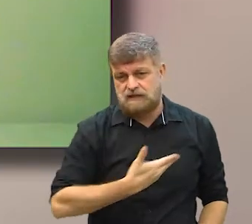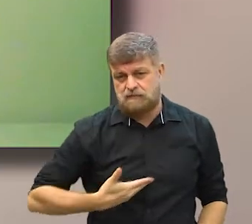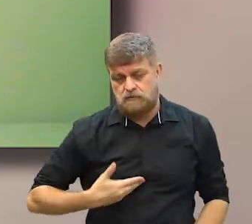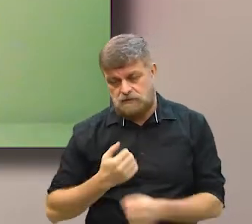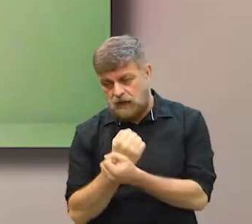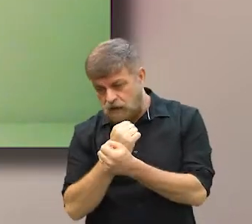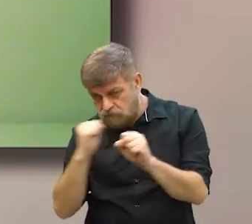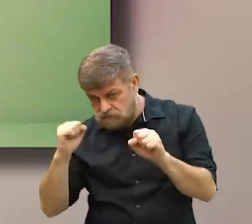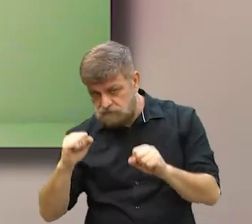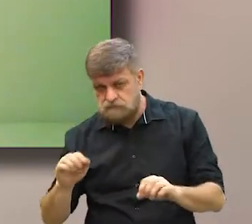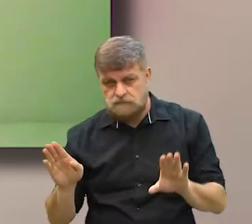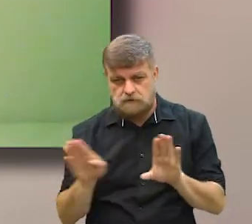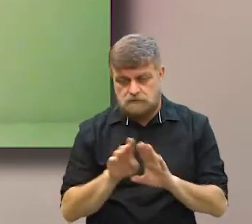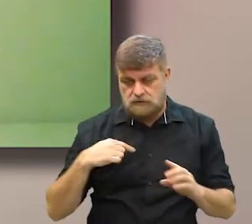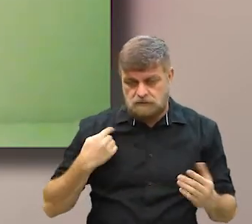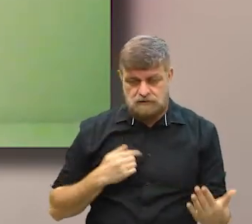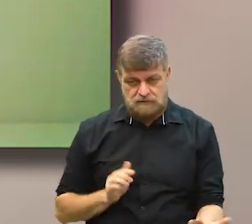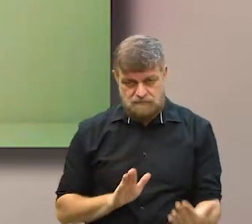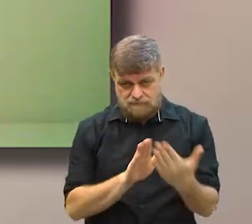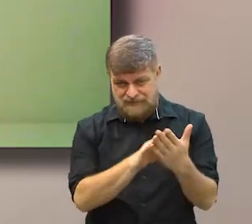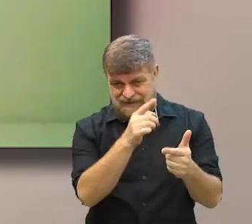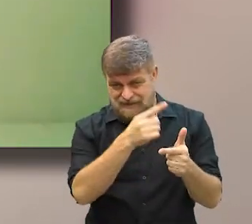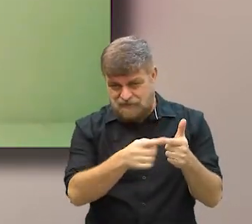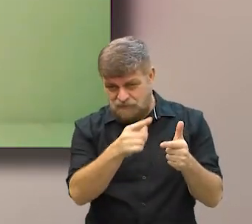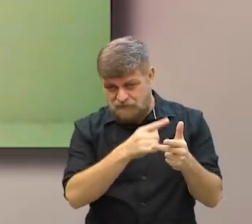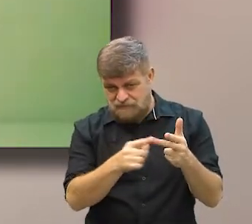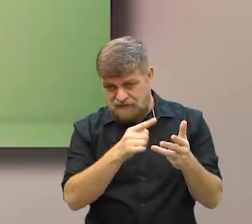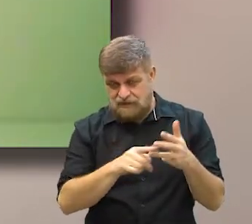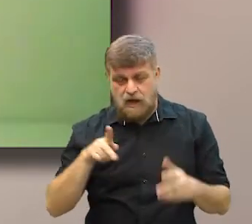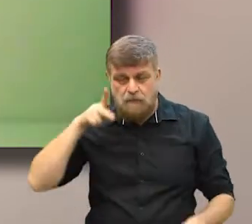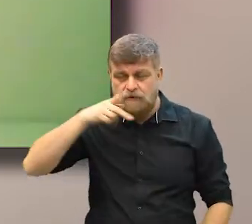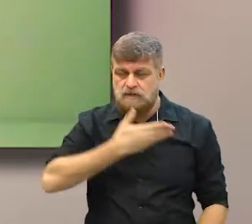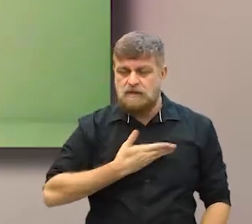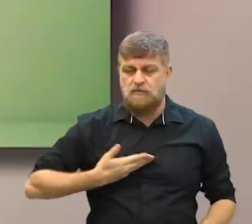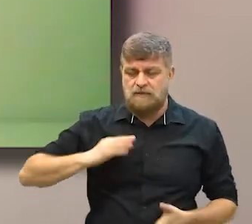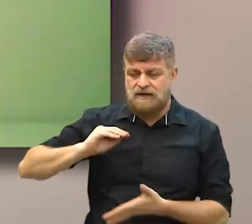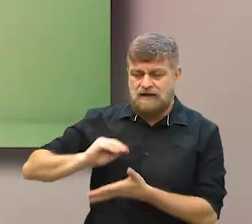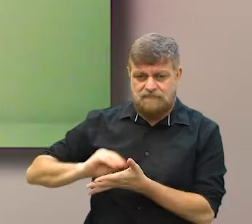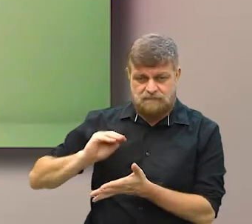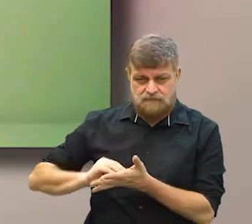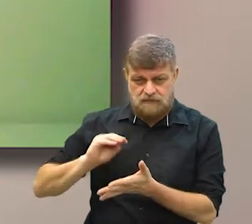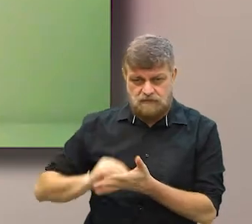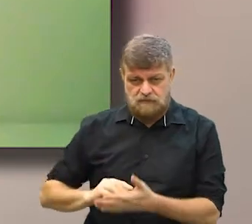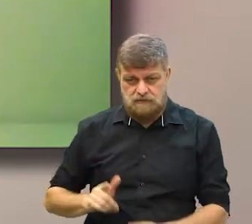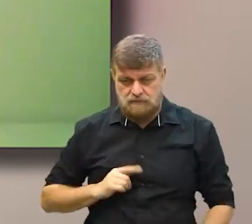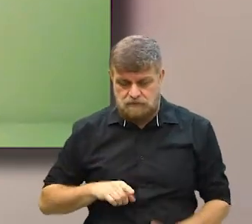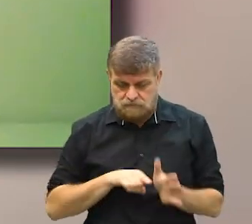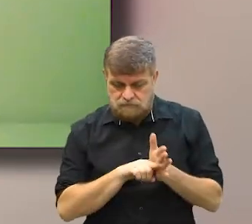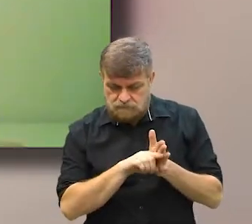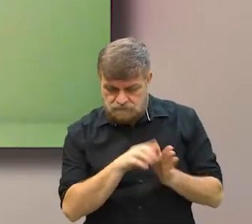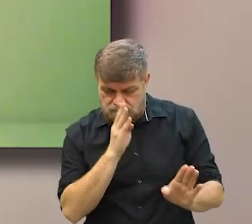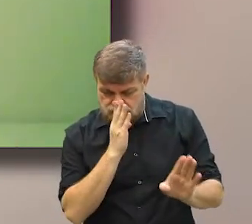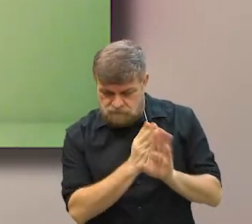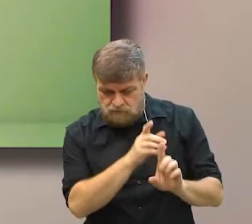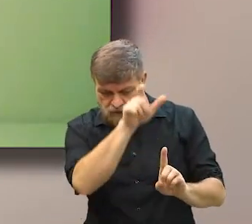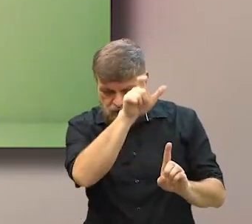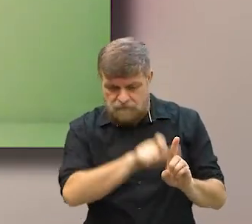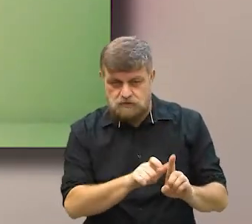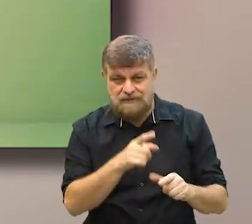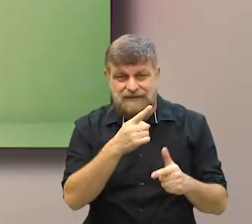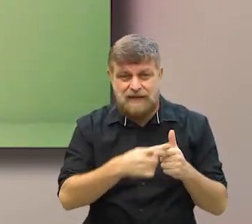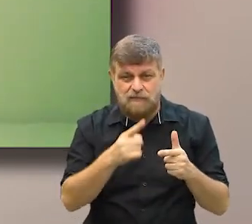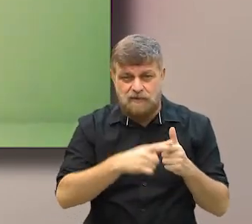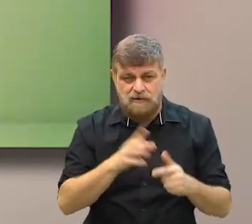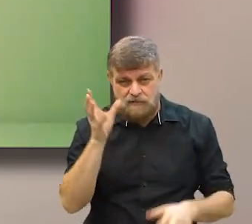público. O outro problema que nós enfrentamos é uma falta de política pública com relação não só ao diagnóstico da maioria